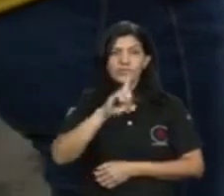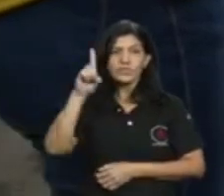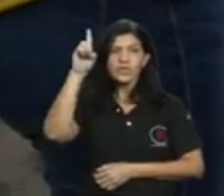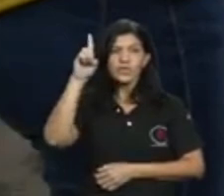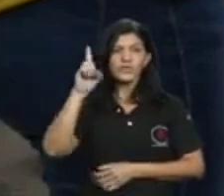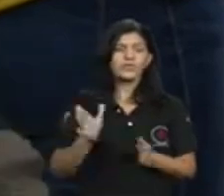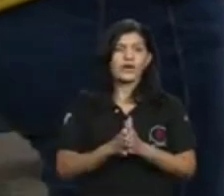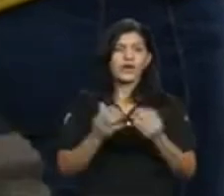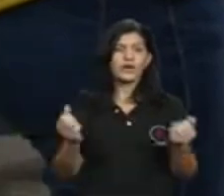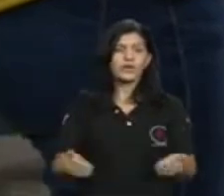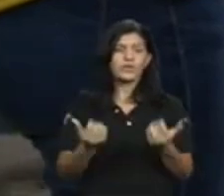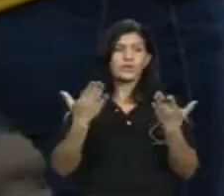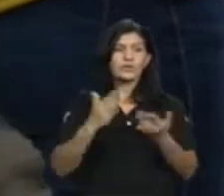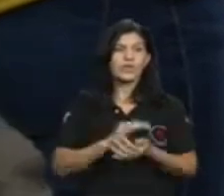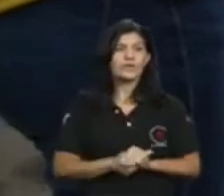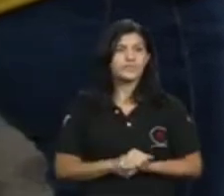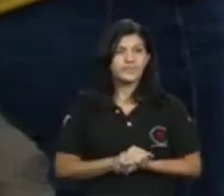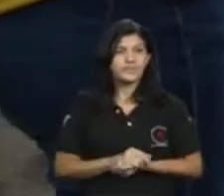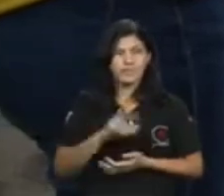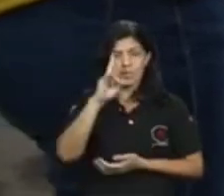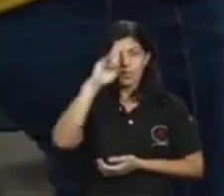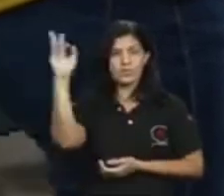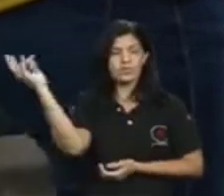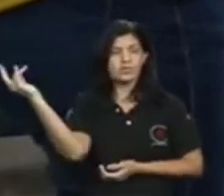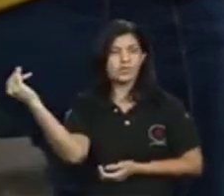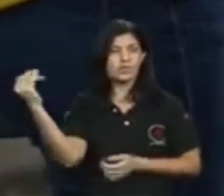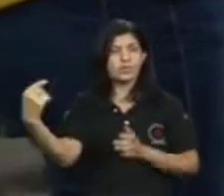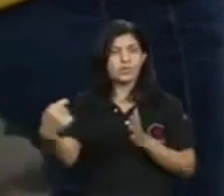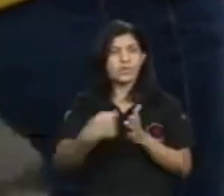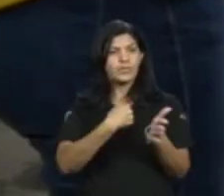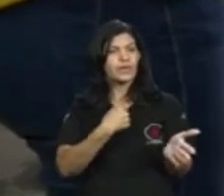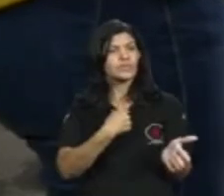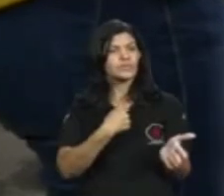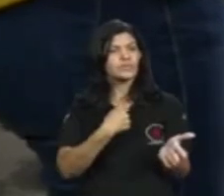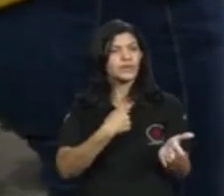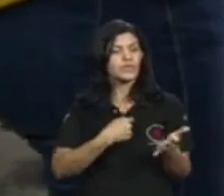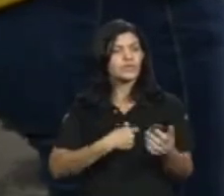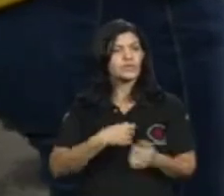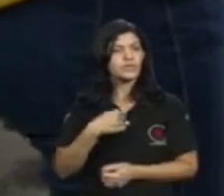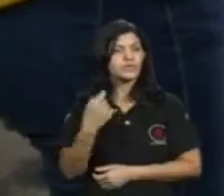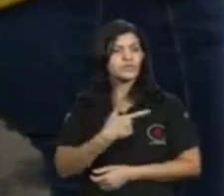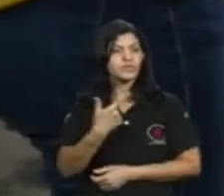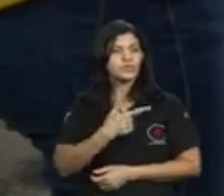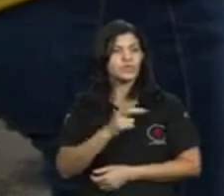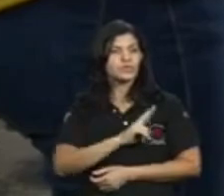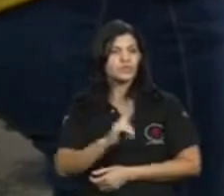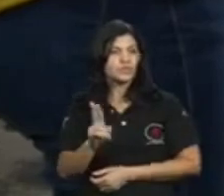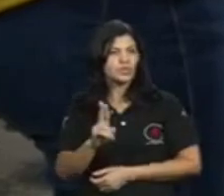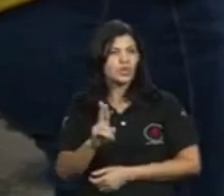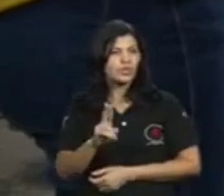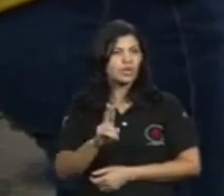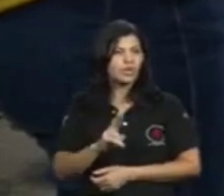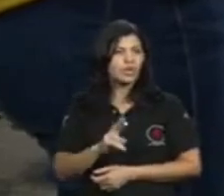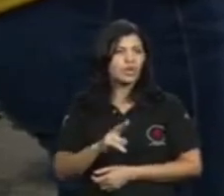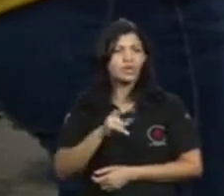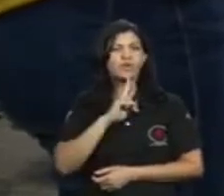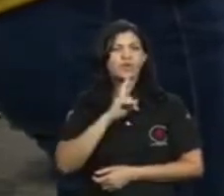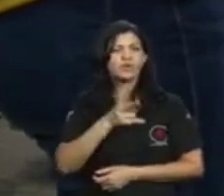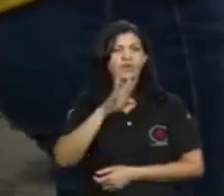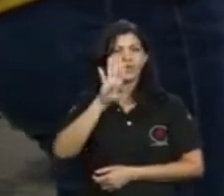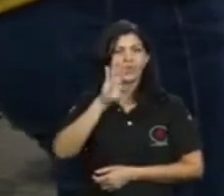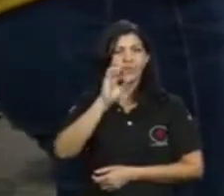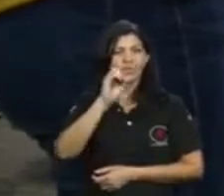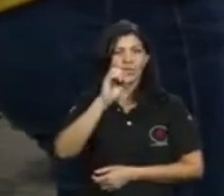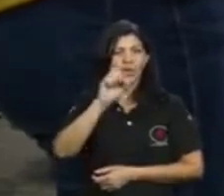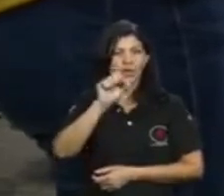Aleluia! Aí o Senhor me perguntou, o segundo sobrenome dele? Eu disse, Bolsonaro. Eu disse,